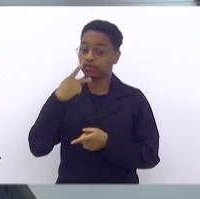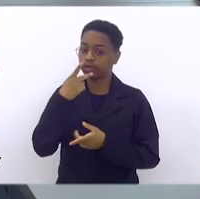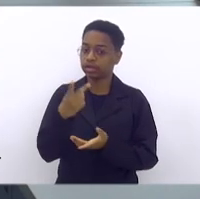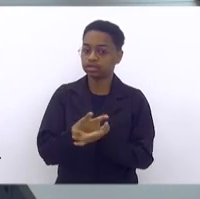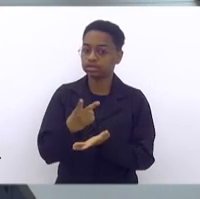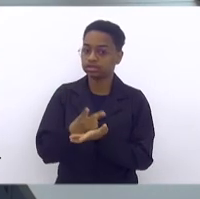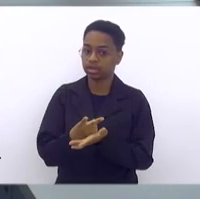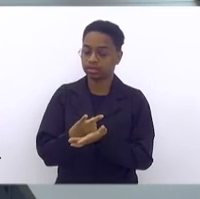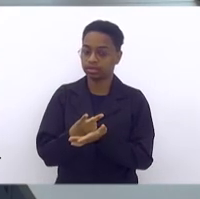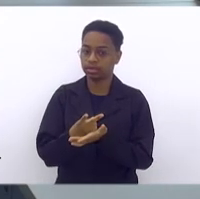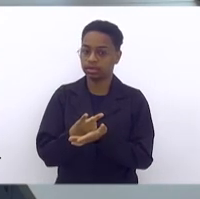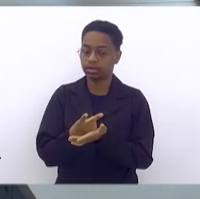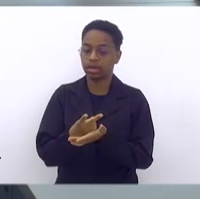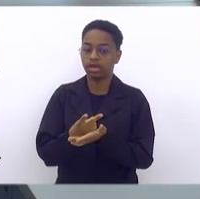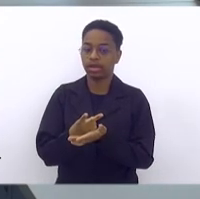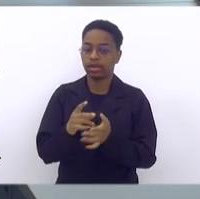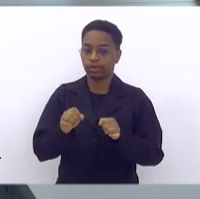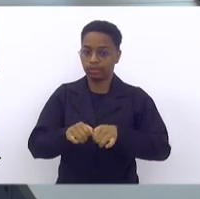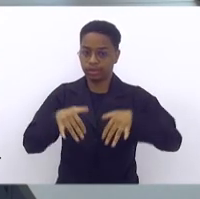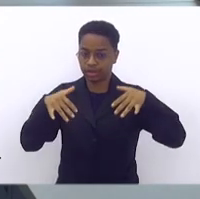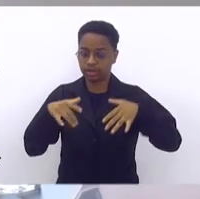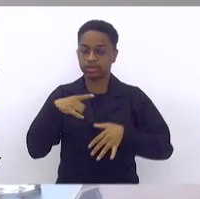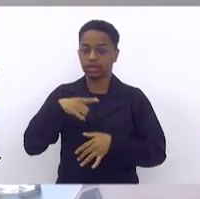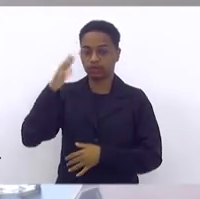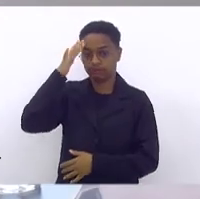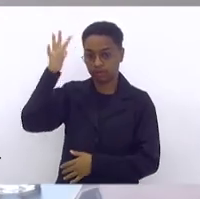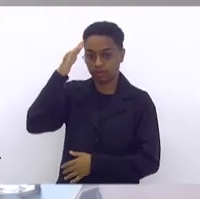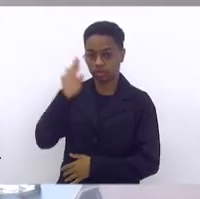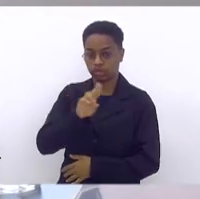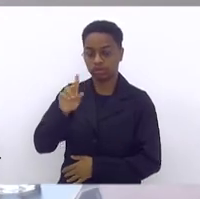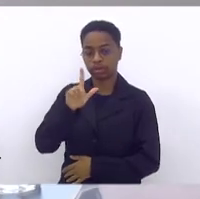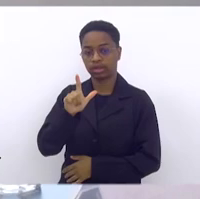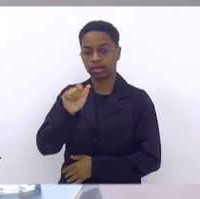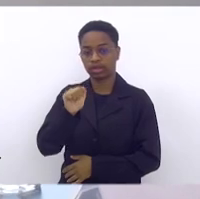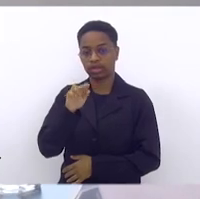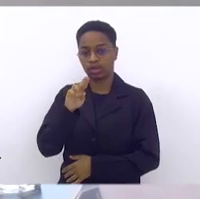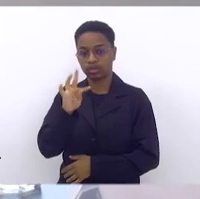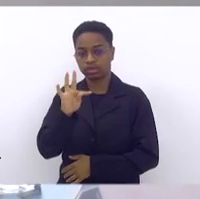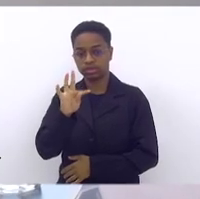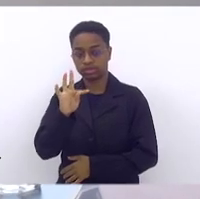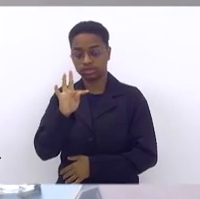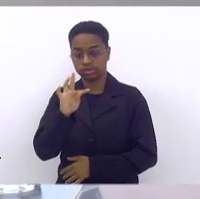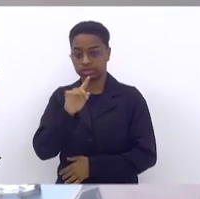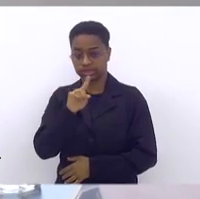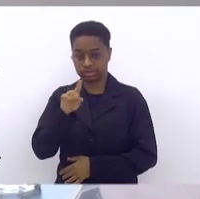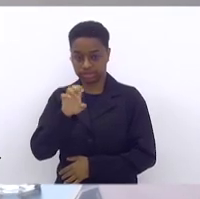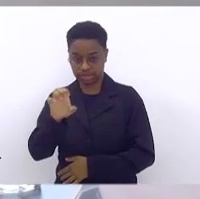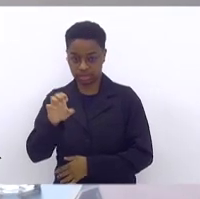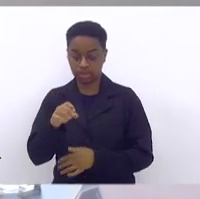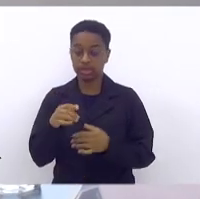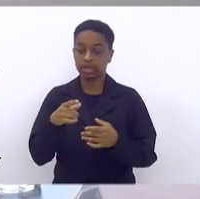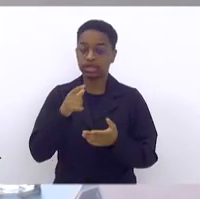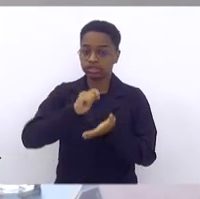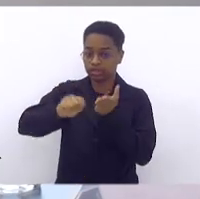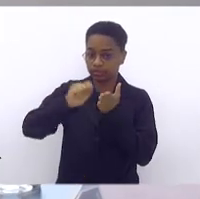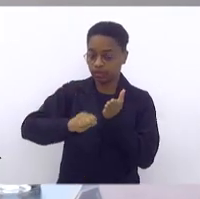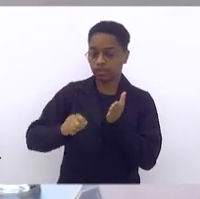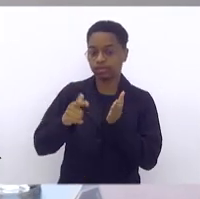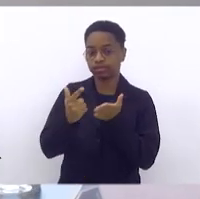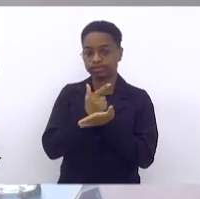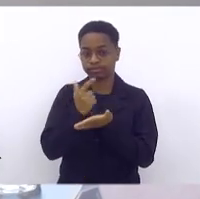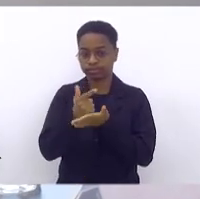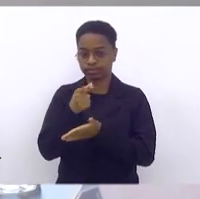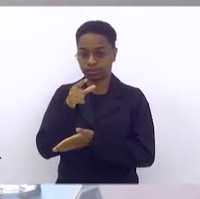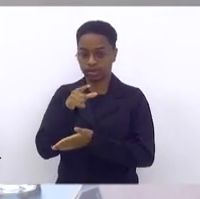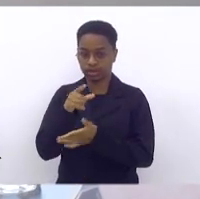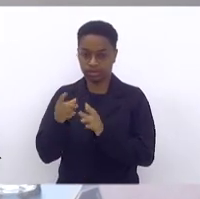um filósofo chamado Lao Tse. Ele escreveu um livro traduzido por português. Lao Tse é da